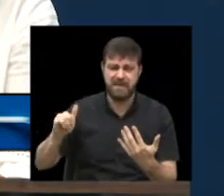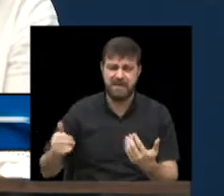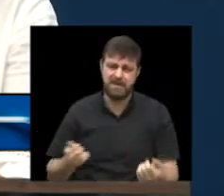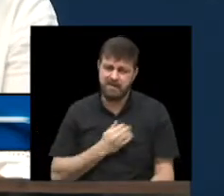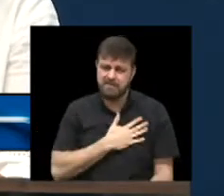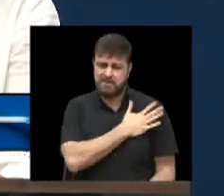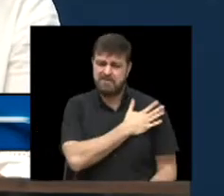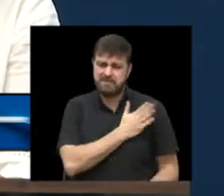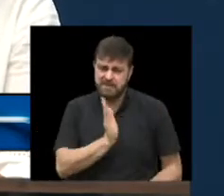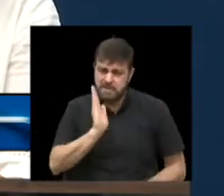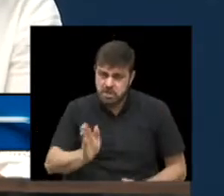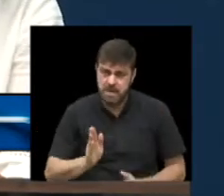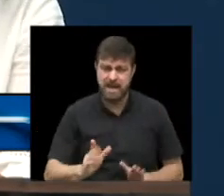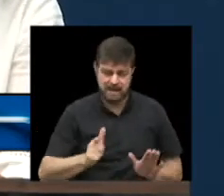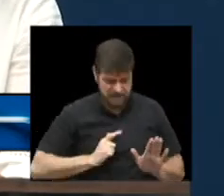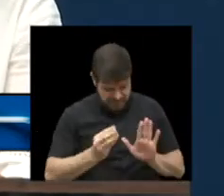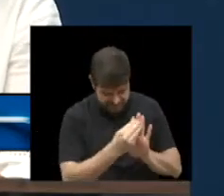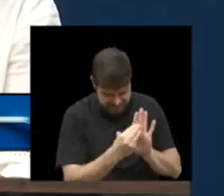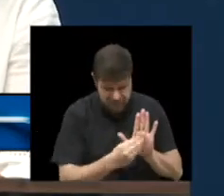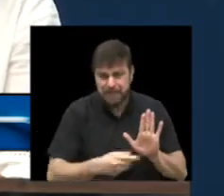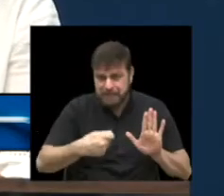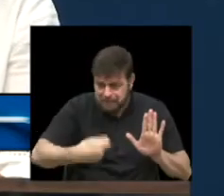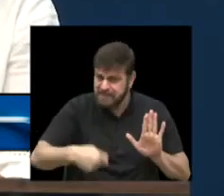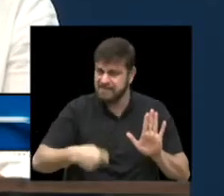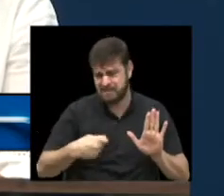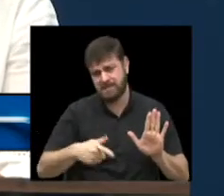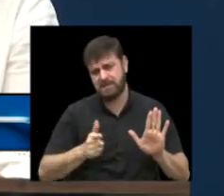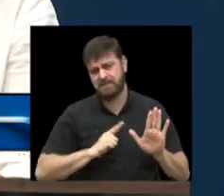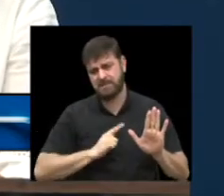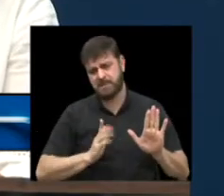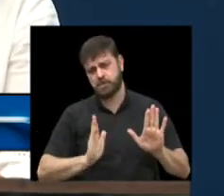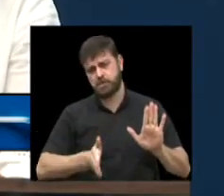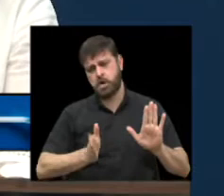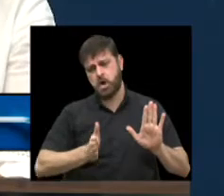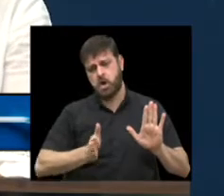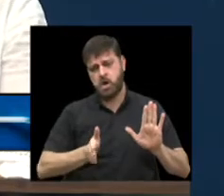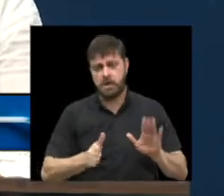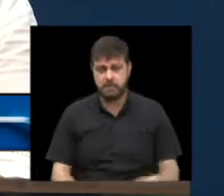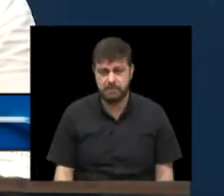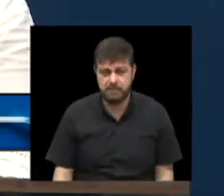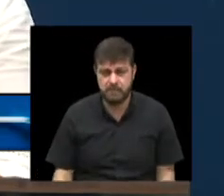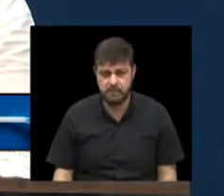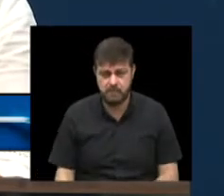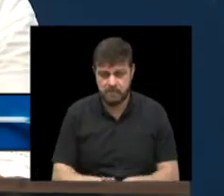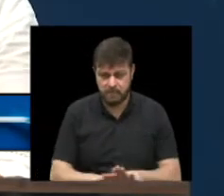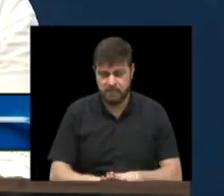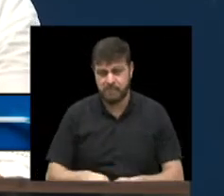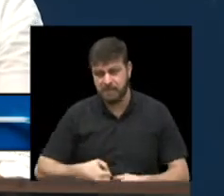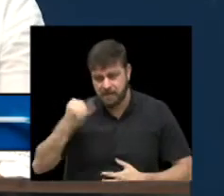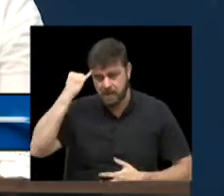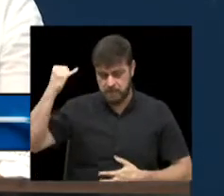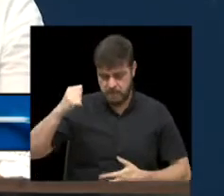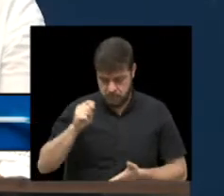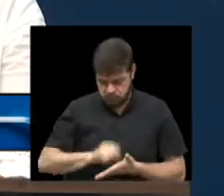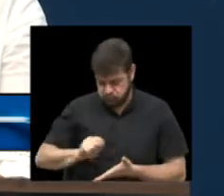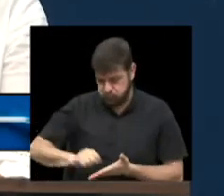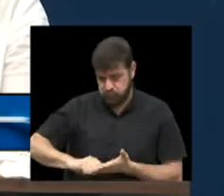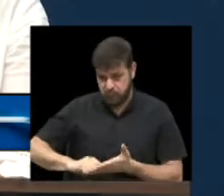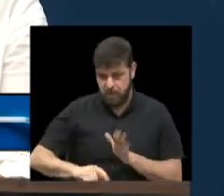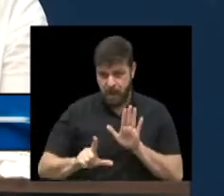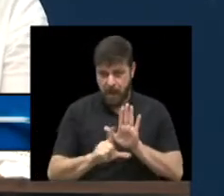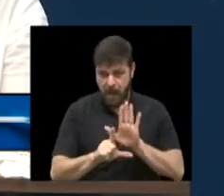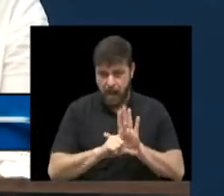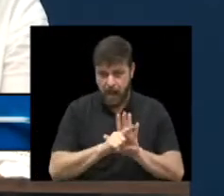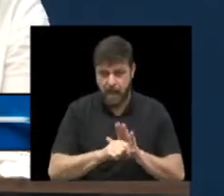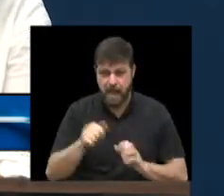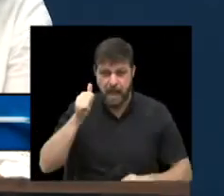já deveria estar incorporada no orçamento do município. Coloquei como uma diretriz também que a Lei Maria da Penha, o